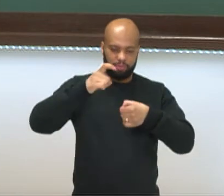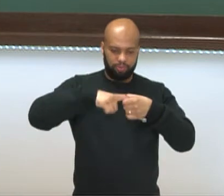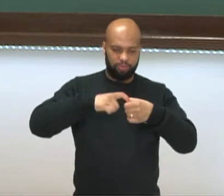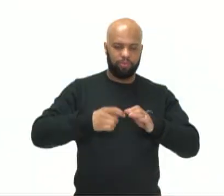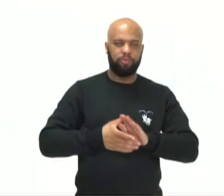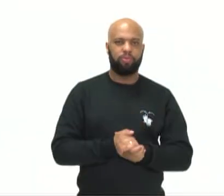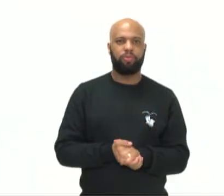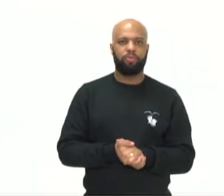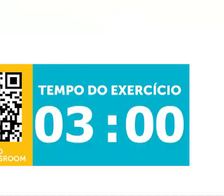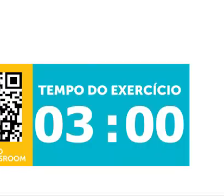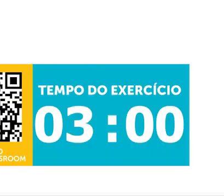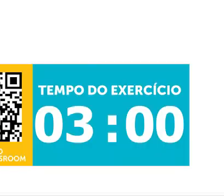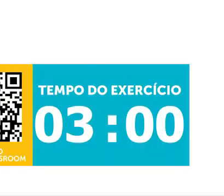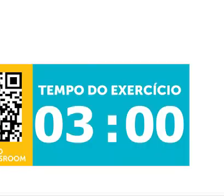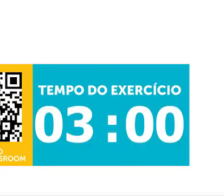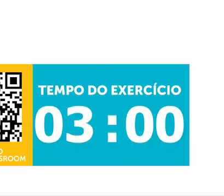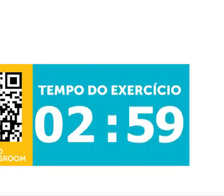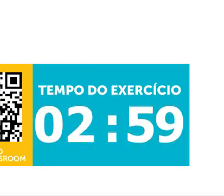retorno.